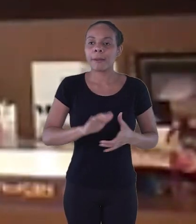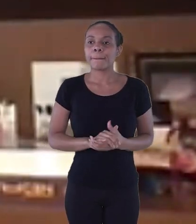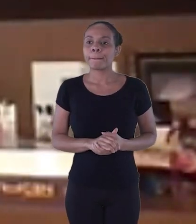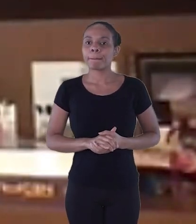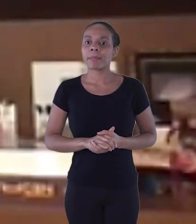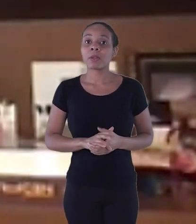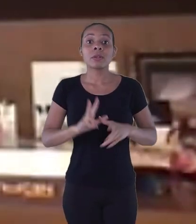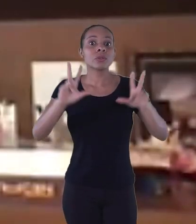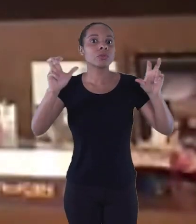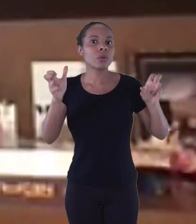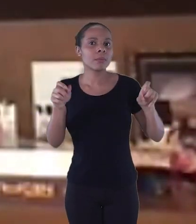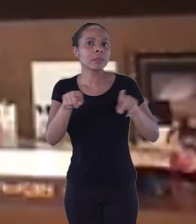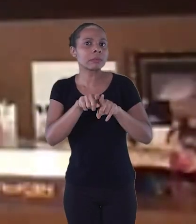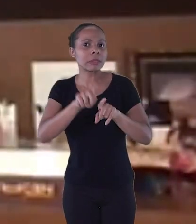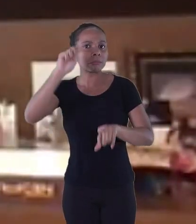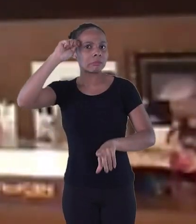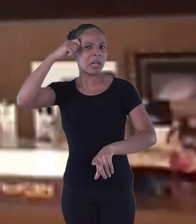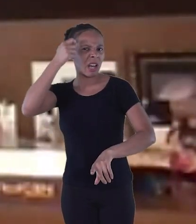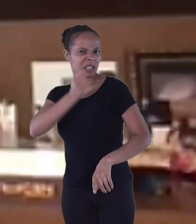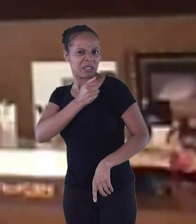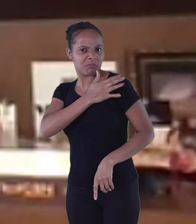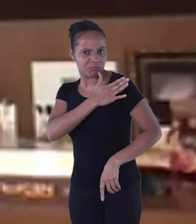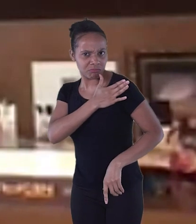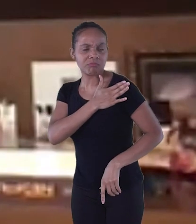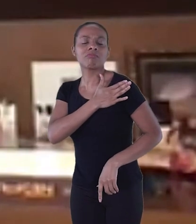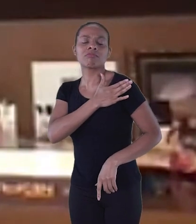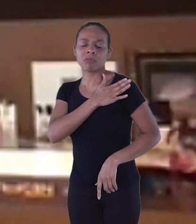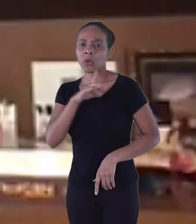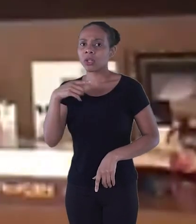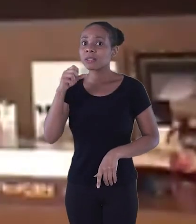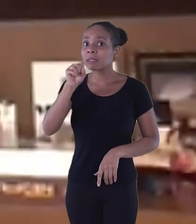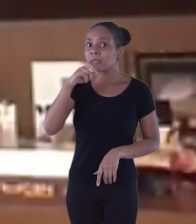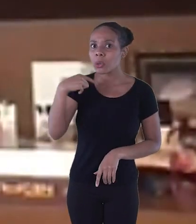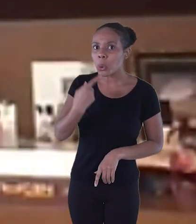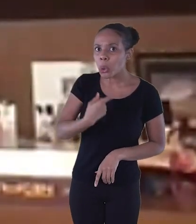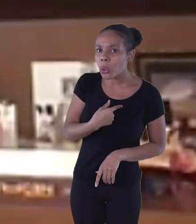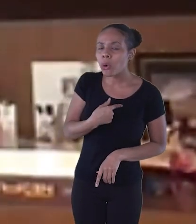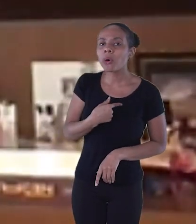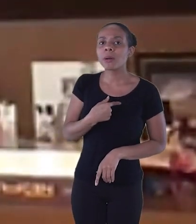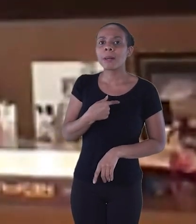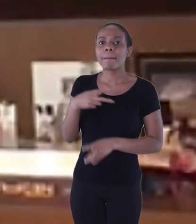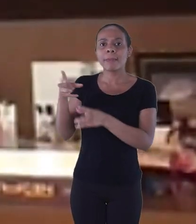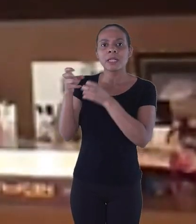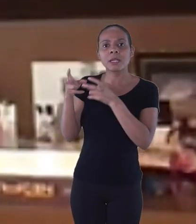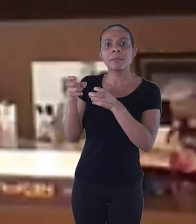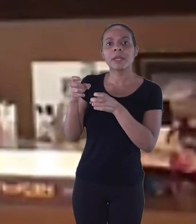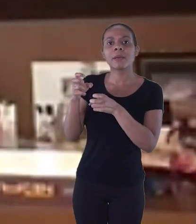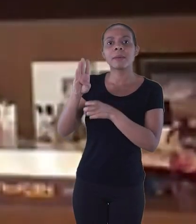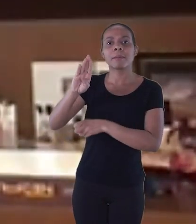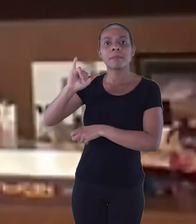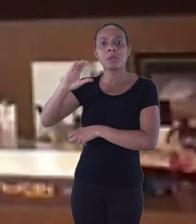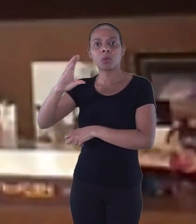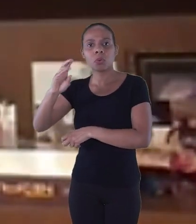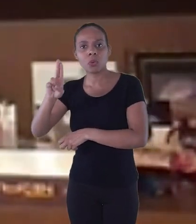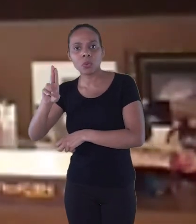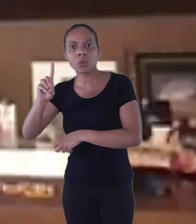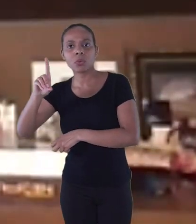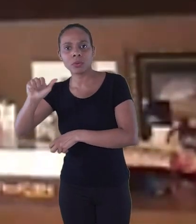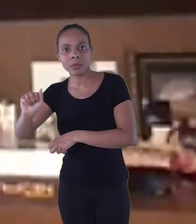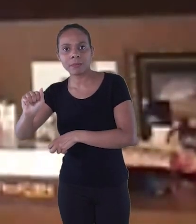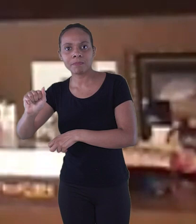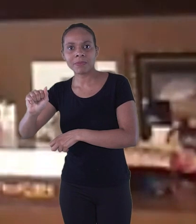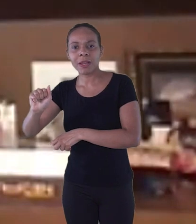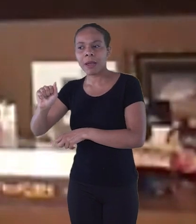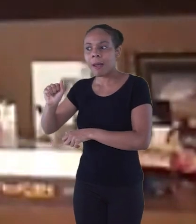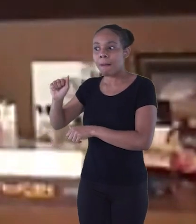do racismo, se nós formos olhar as fotos da Virginia Bicudo, é impressionante como ela foi fotografada cada vez mais